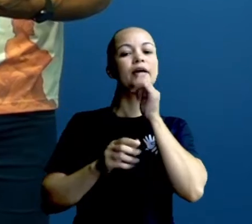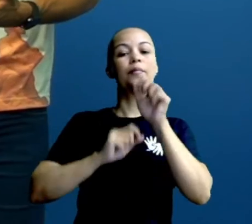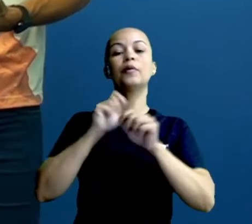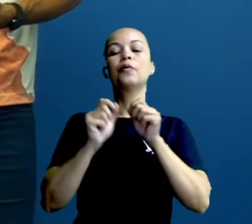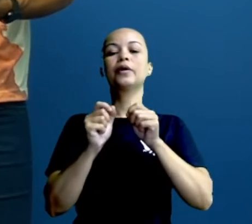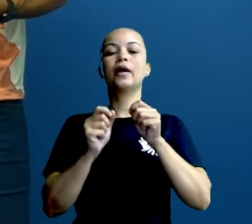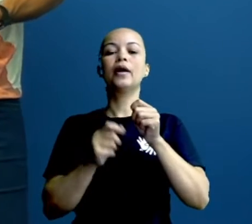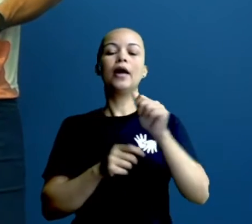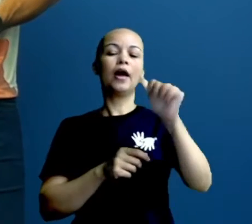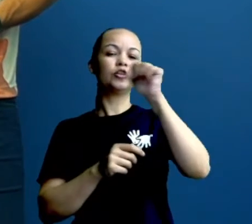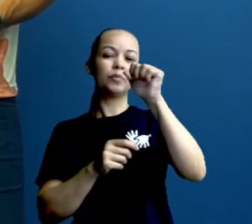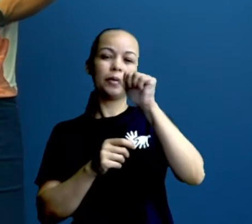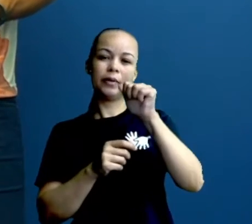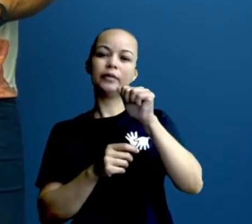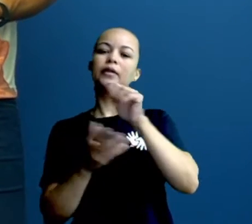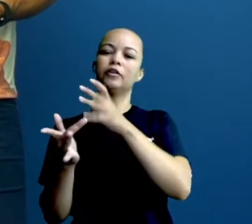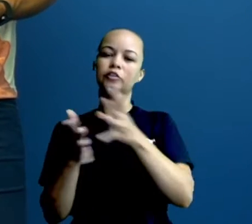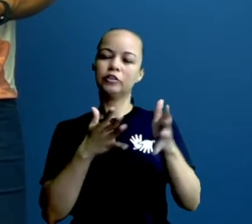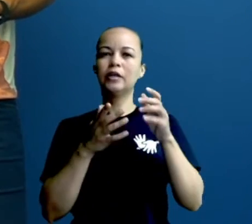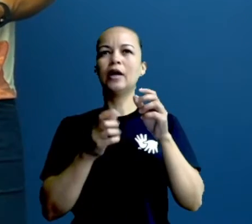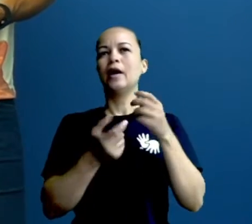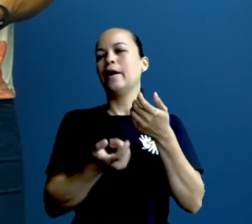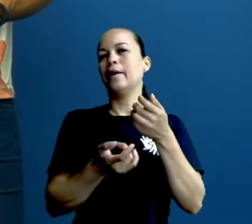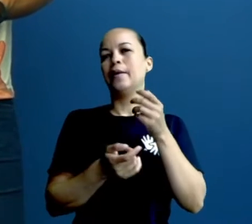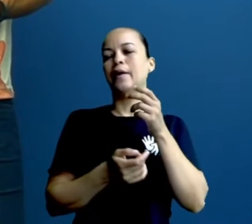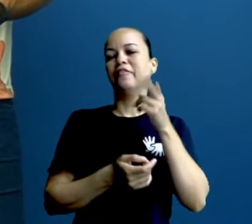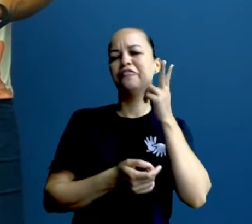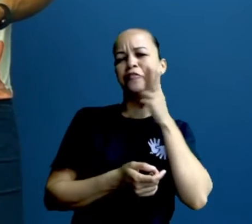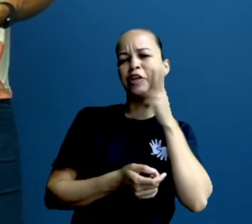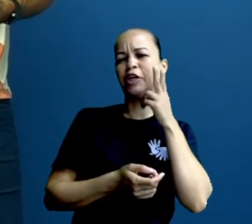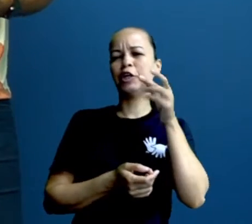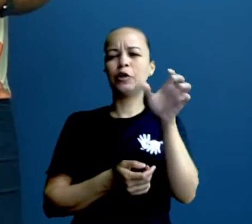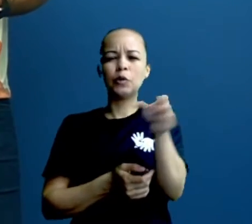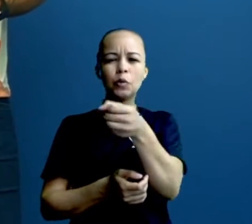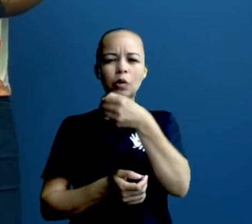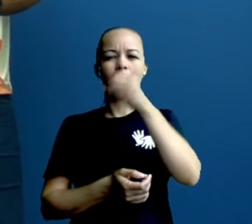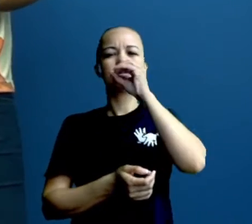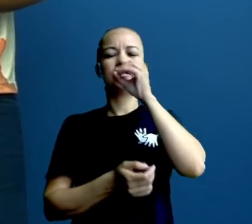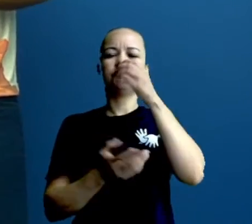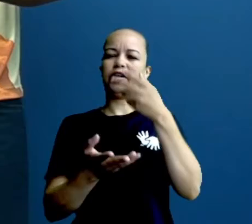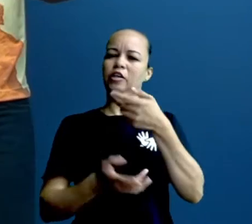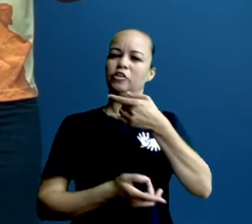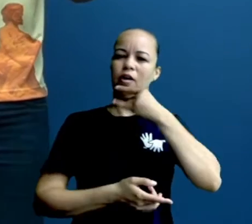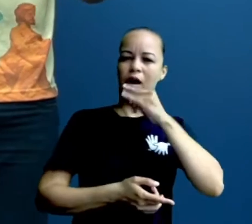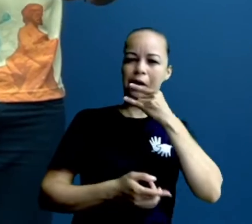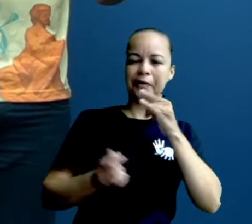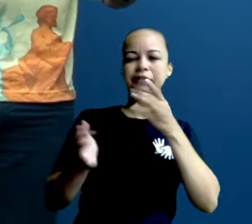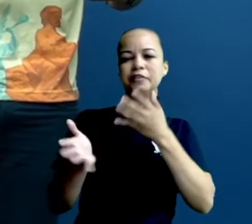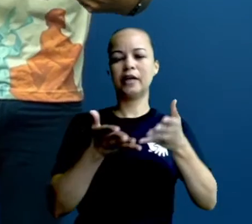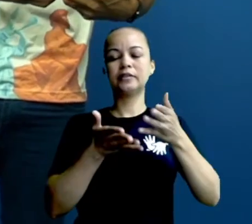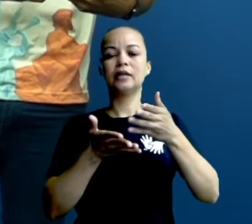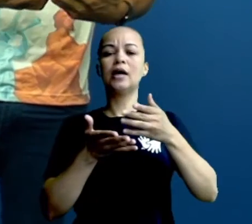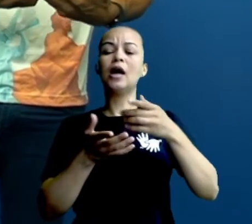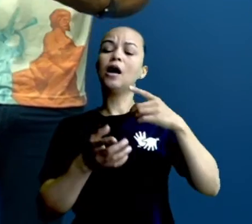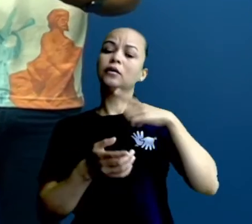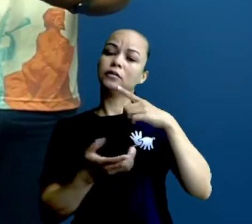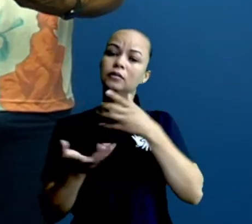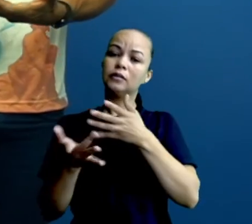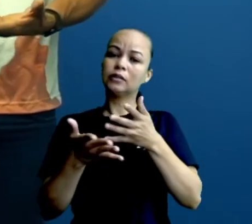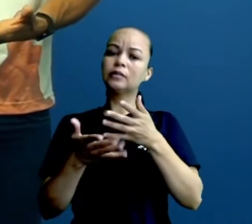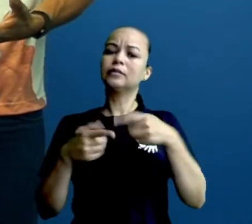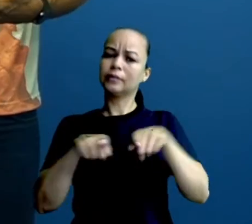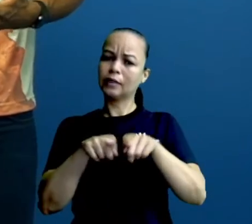as bebidas alcoólicas, como o vinho, a cerveja, a cachaça, que são drogas que, apesar de